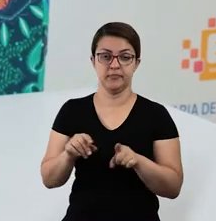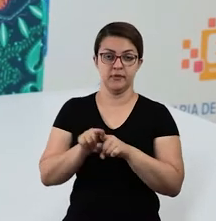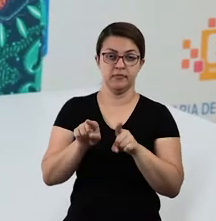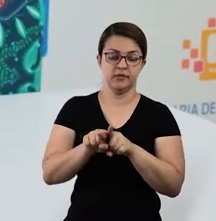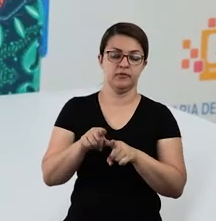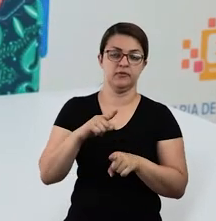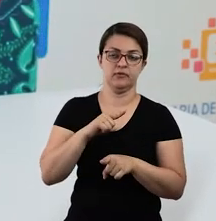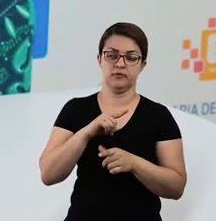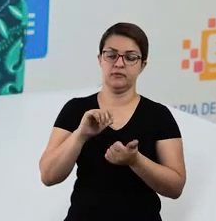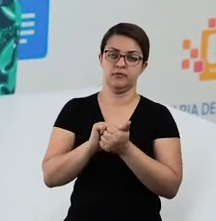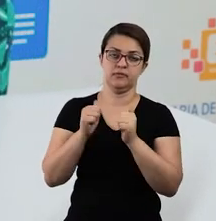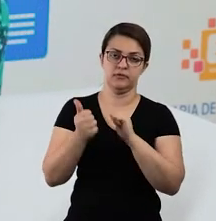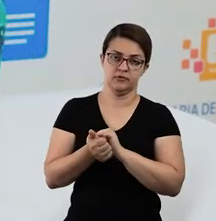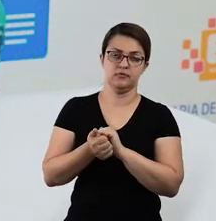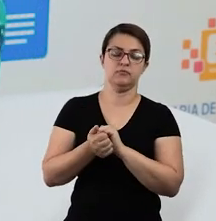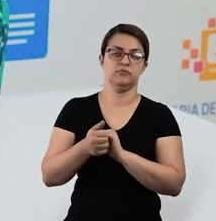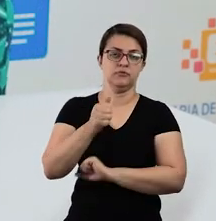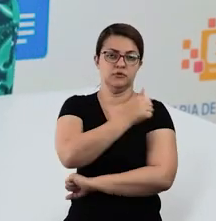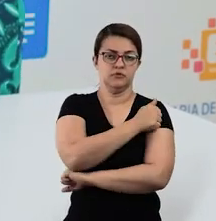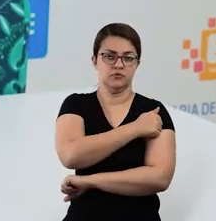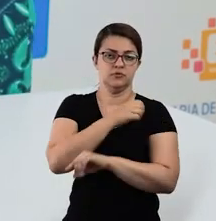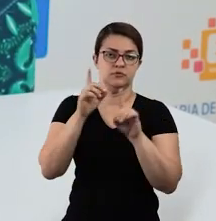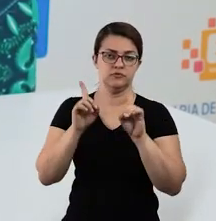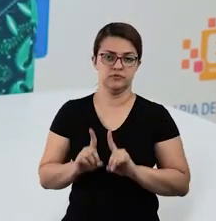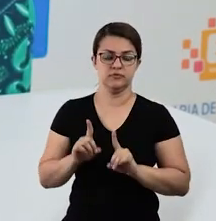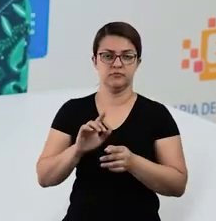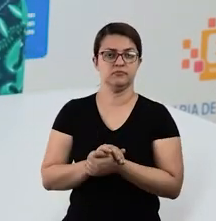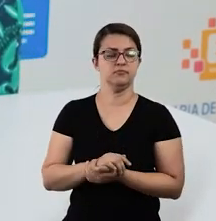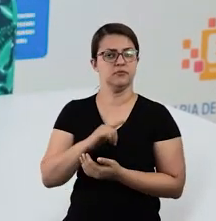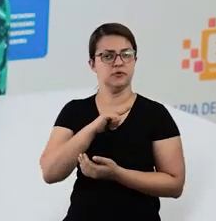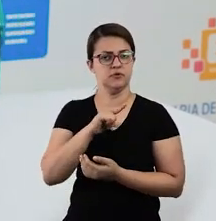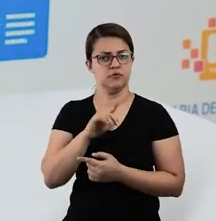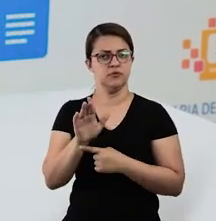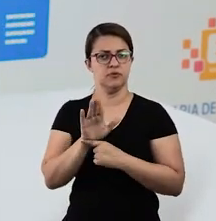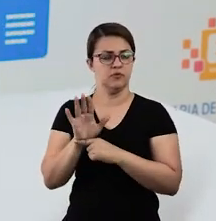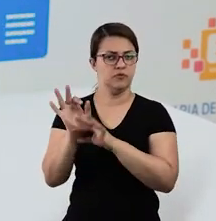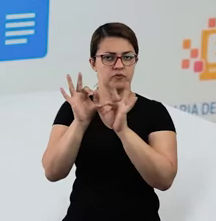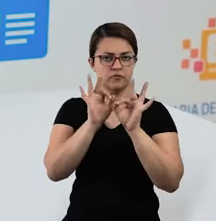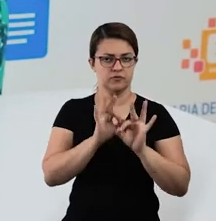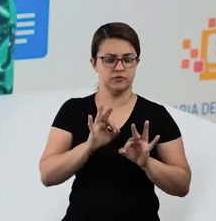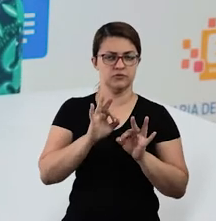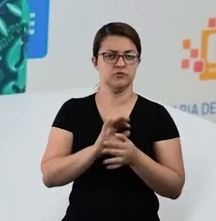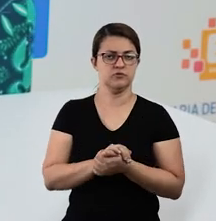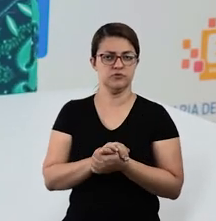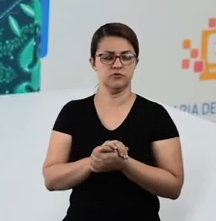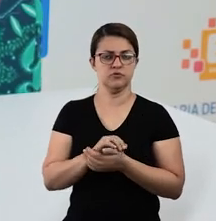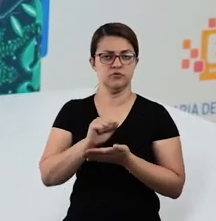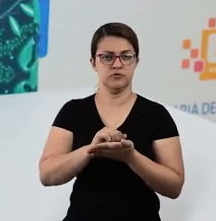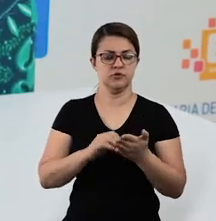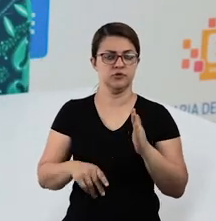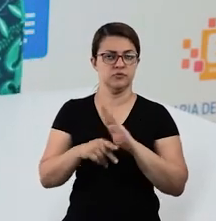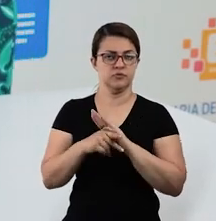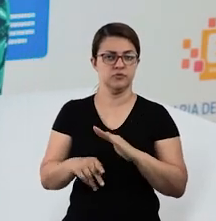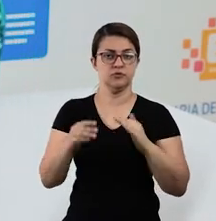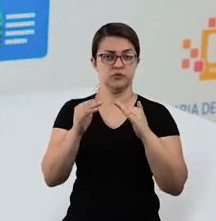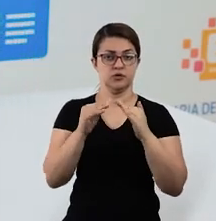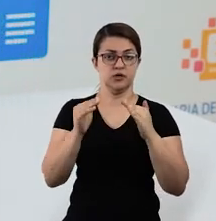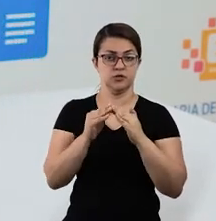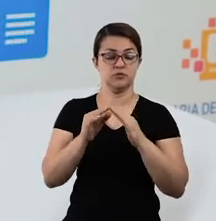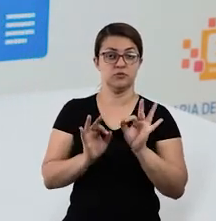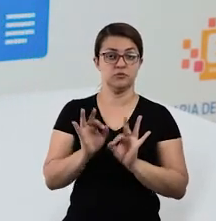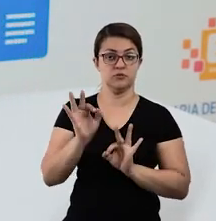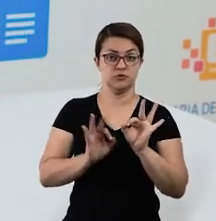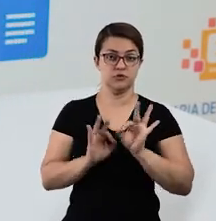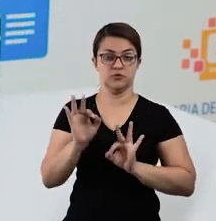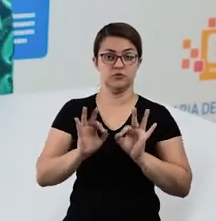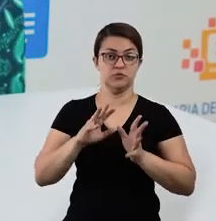Tem também adaptação para alunos com deficiência. Tem um vídeo lá no link do Lição de Casa, Um Plano para Salvar o Planeta, da Turma